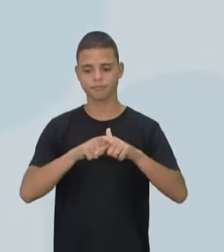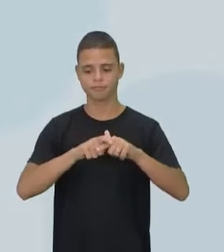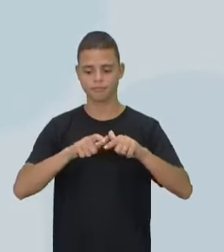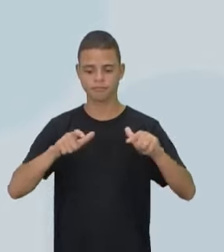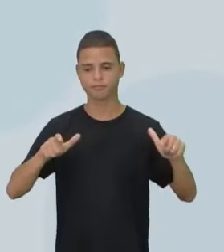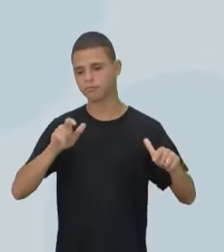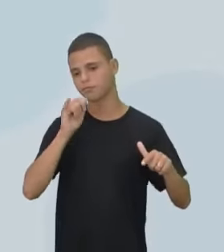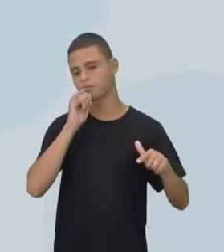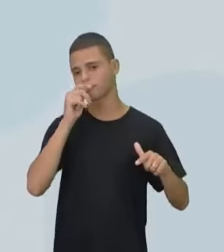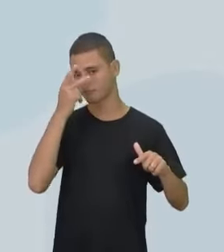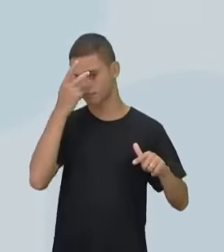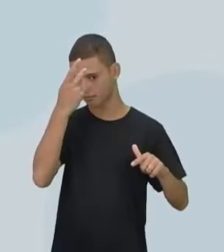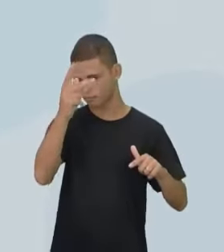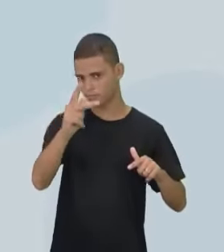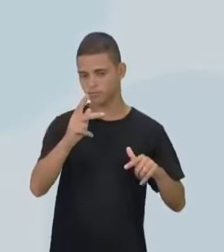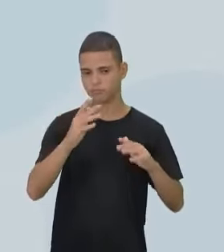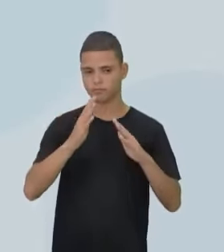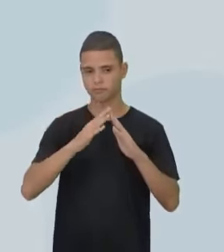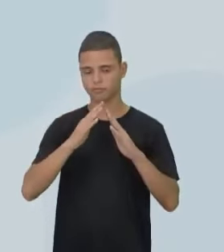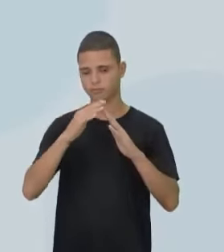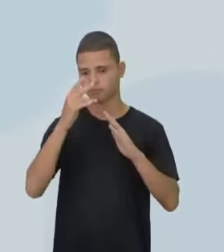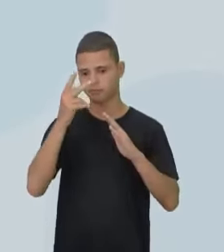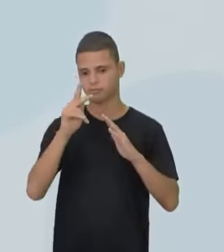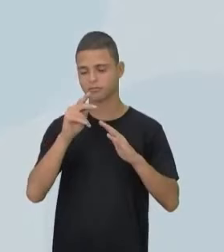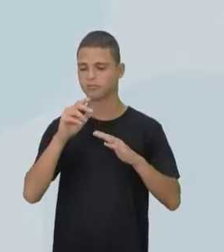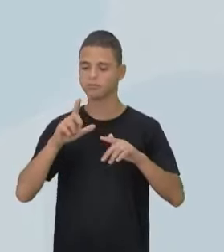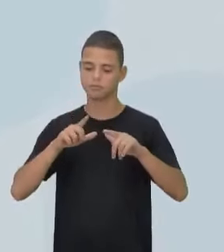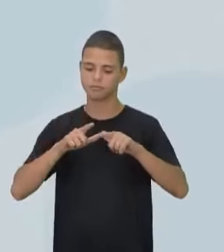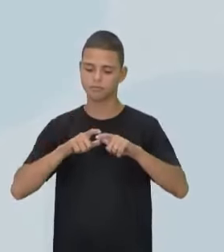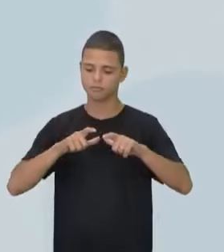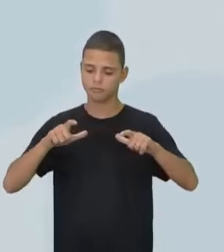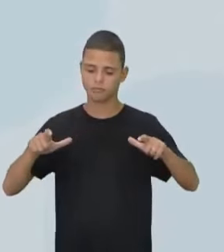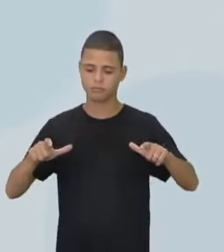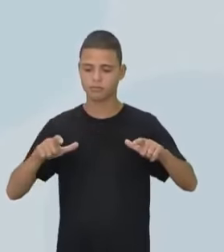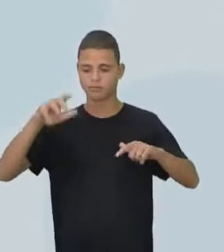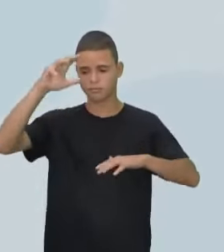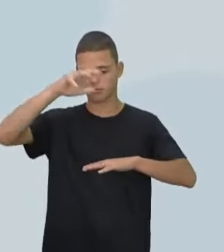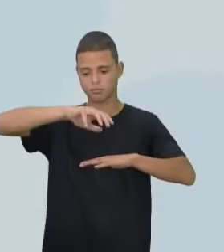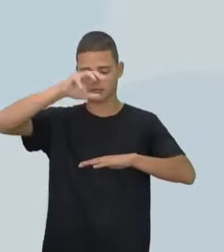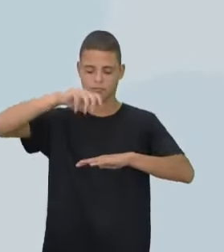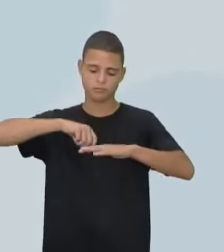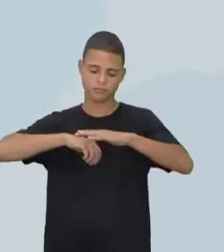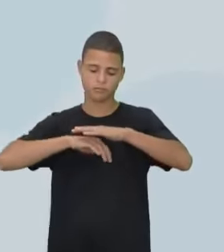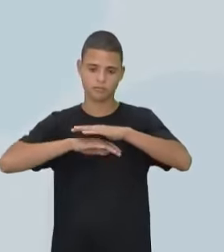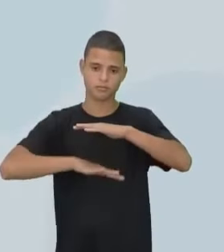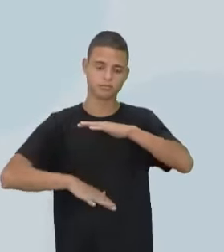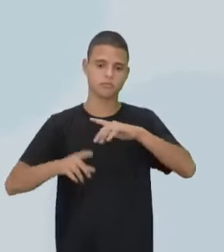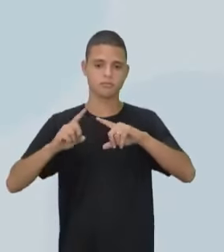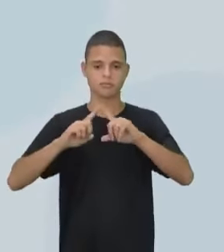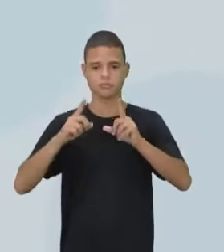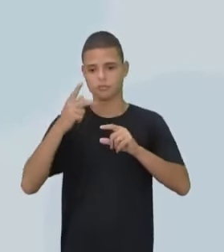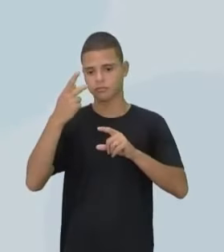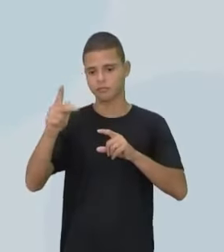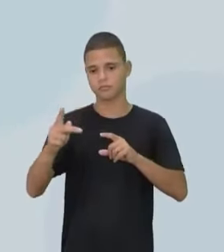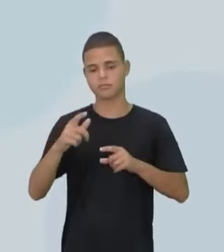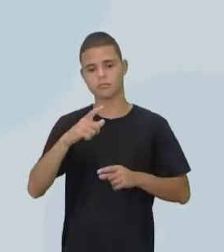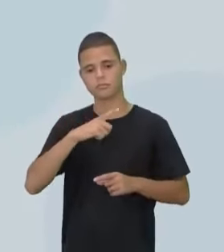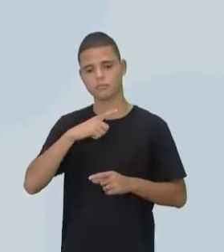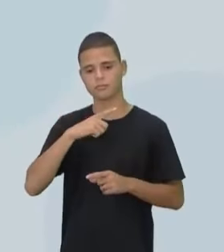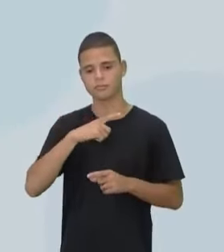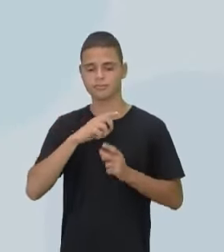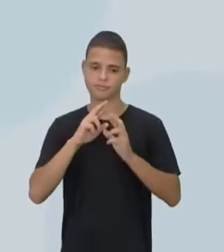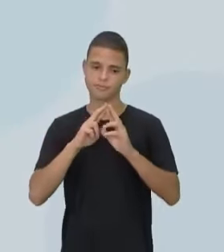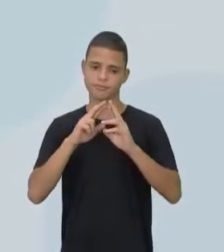no seu quintal, se você tem um quintal de terra, chove e acontece uma coisa. Se o seu quintal já está todo cimentado,